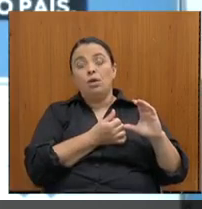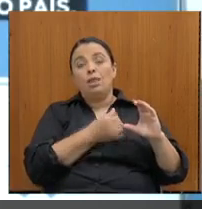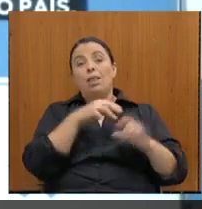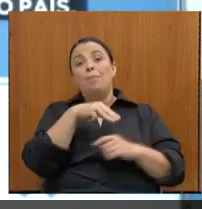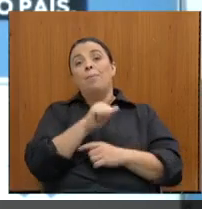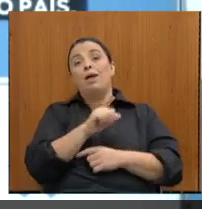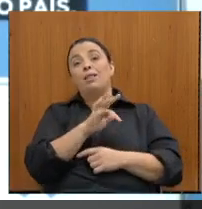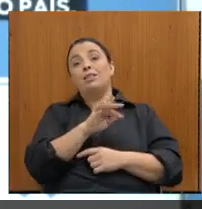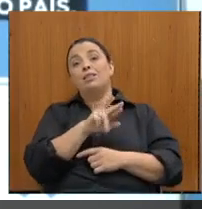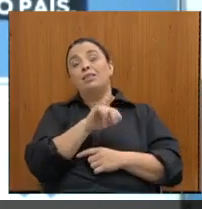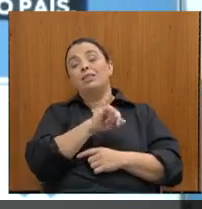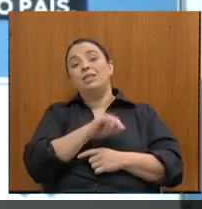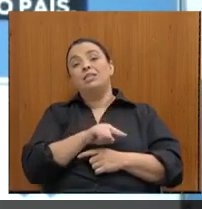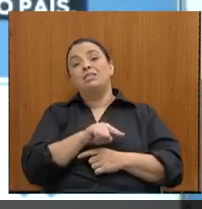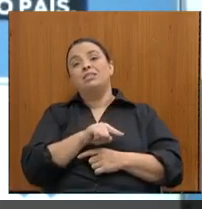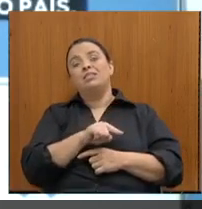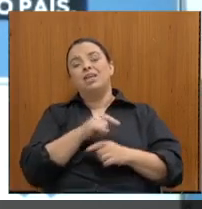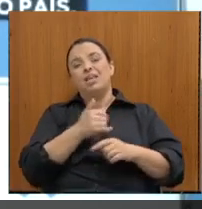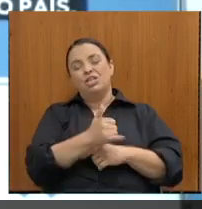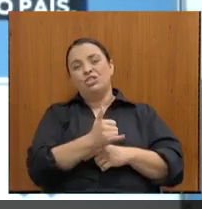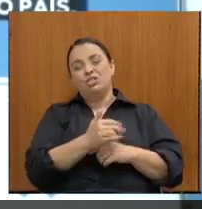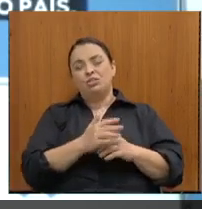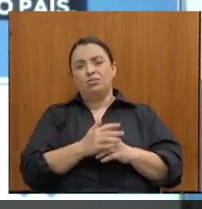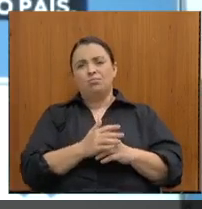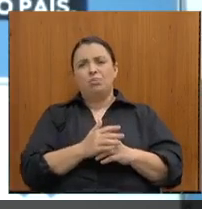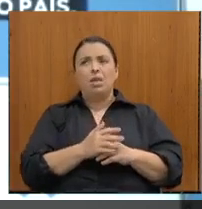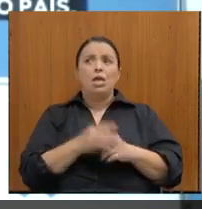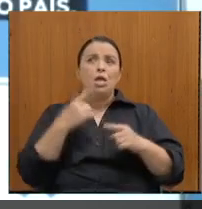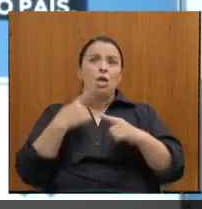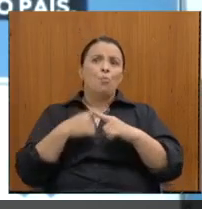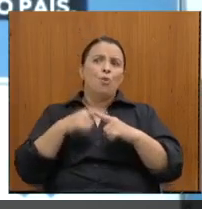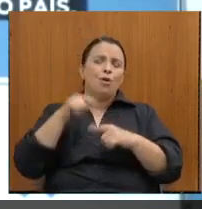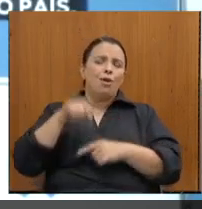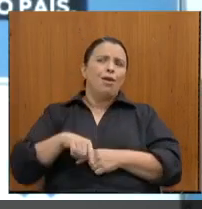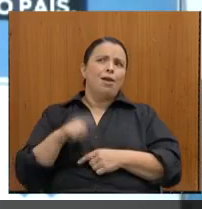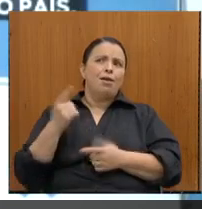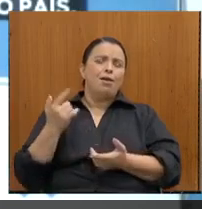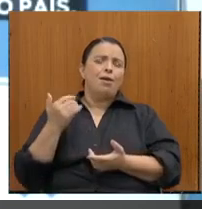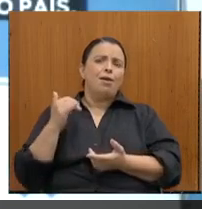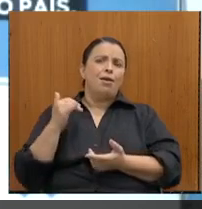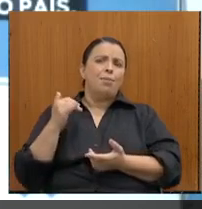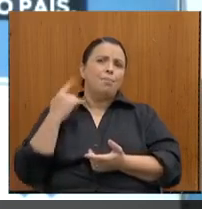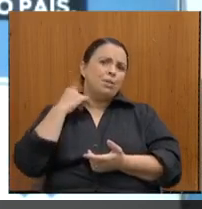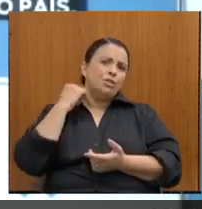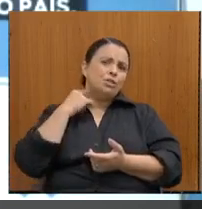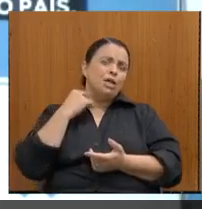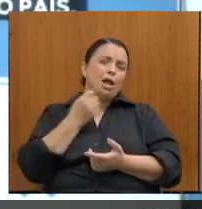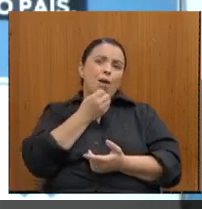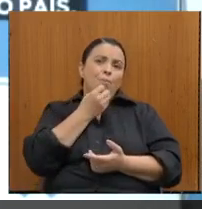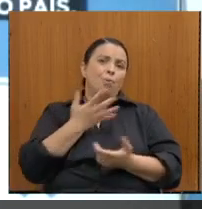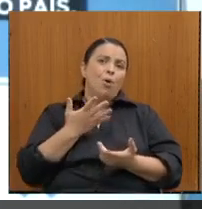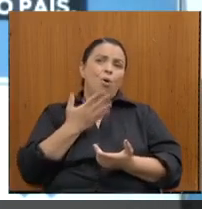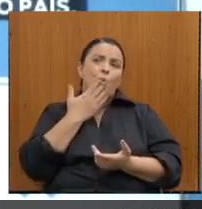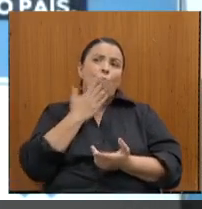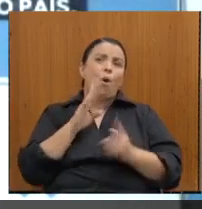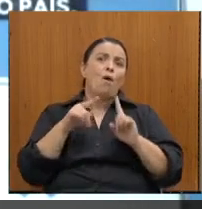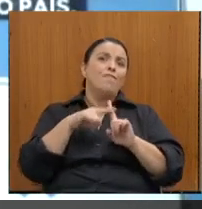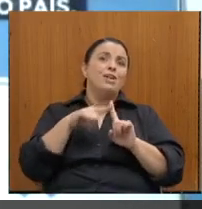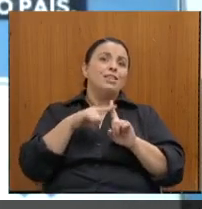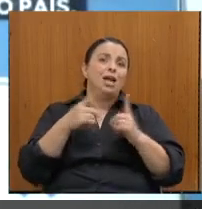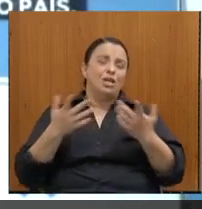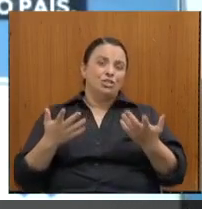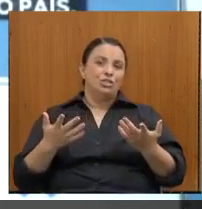e qual é a vantagem Minas Gerais Minas Gerais tem várias fontes de energia limpa portanto várias